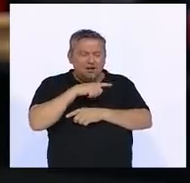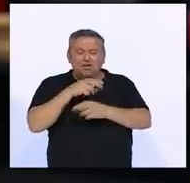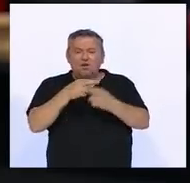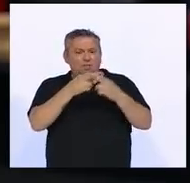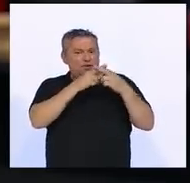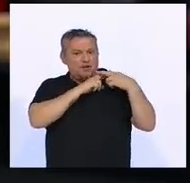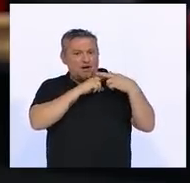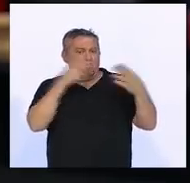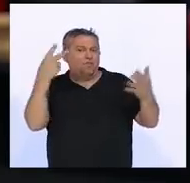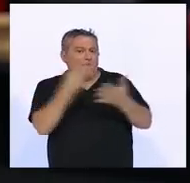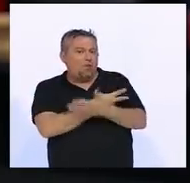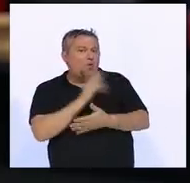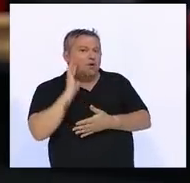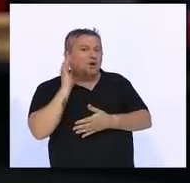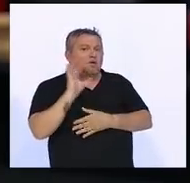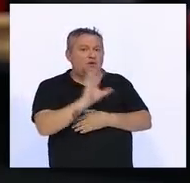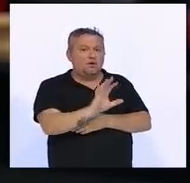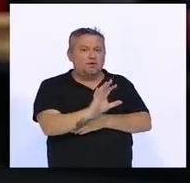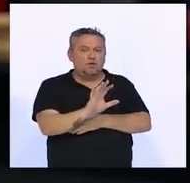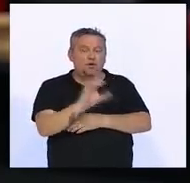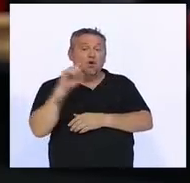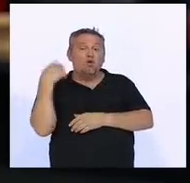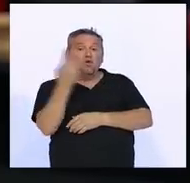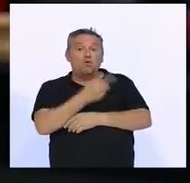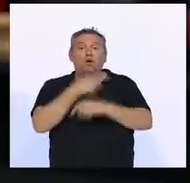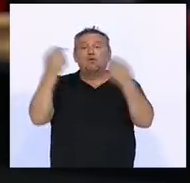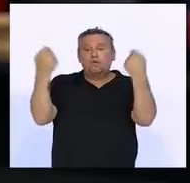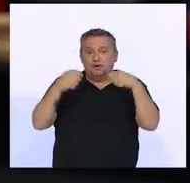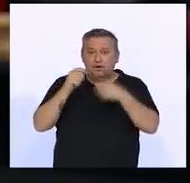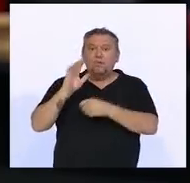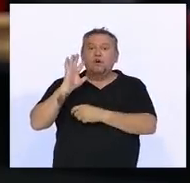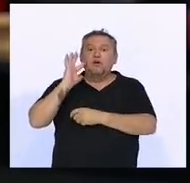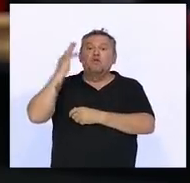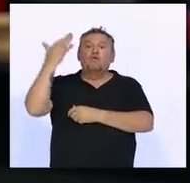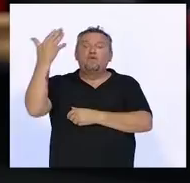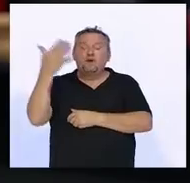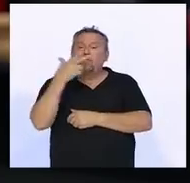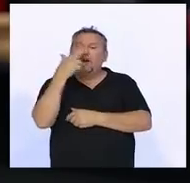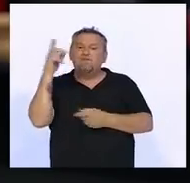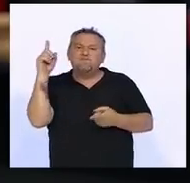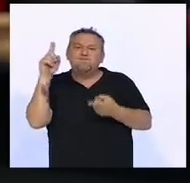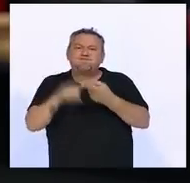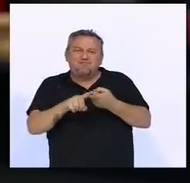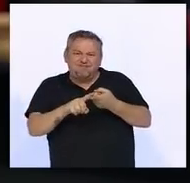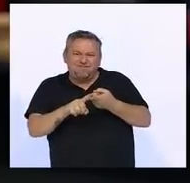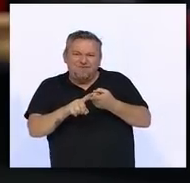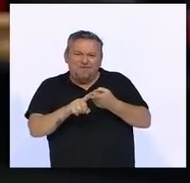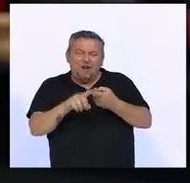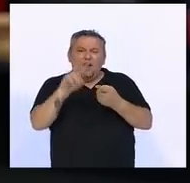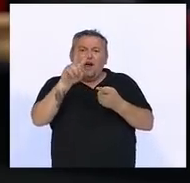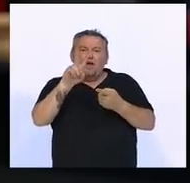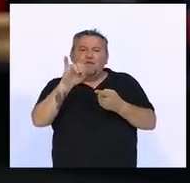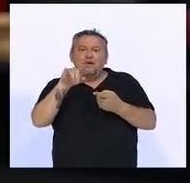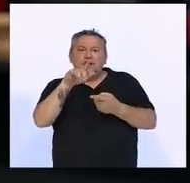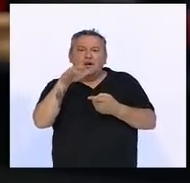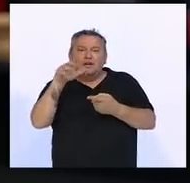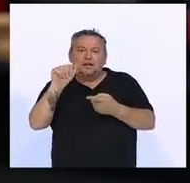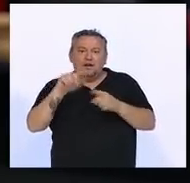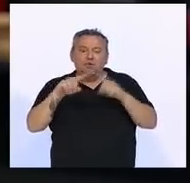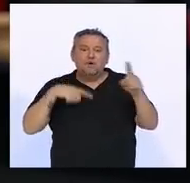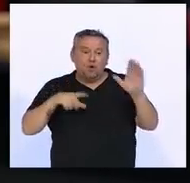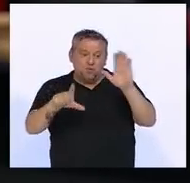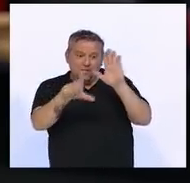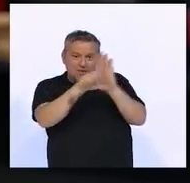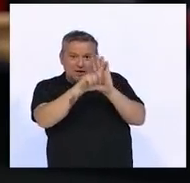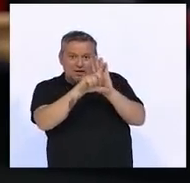Câmara. Então, nós precisamos resolver esse caldo de vingança, colocar as coisas no lugar. Uma lei que não pode ser